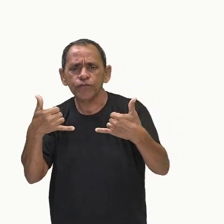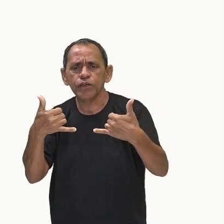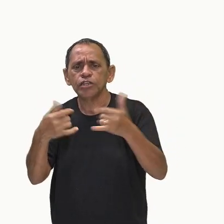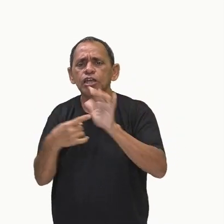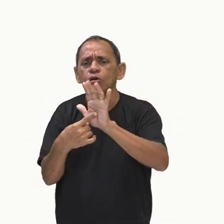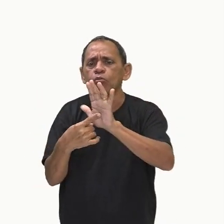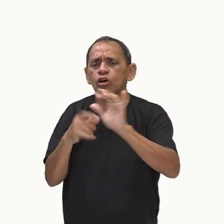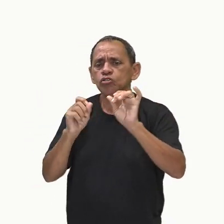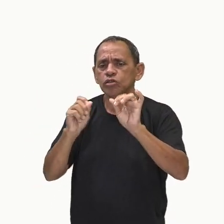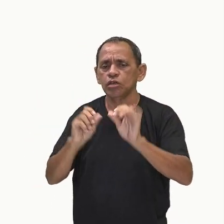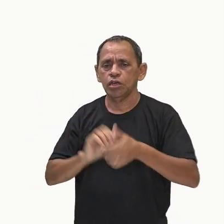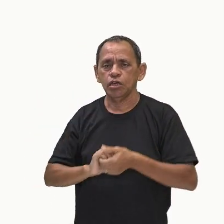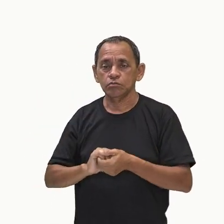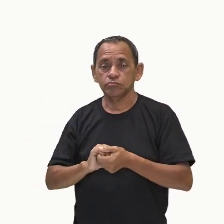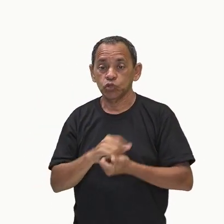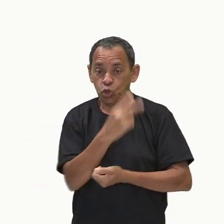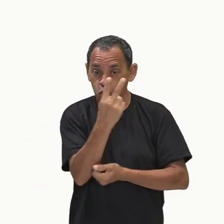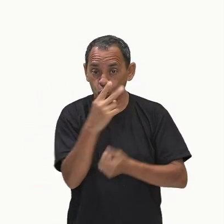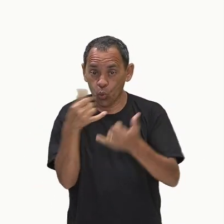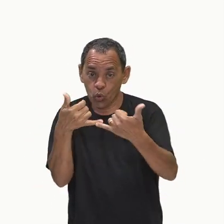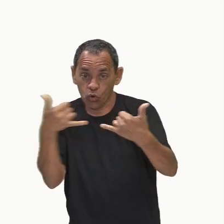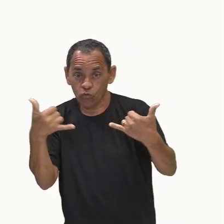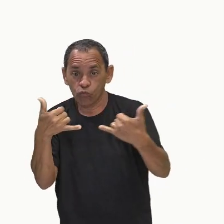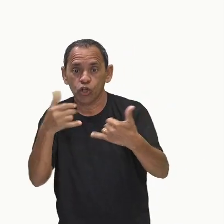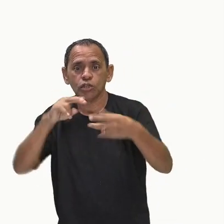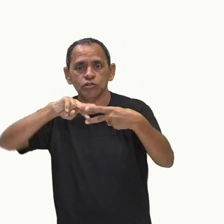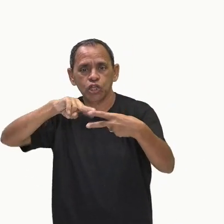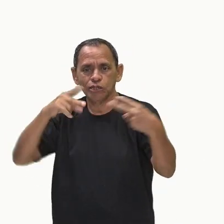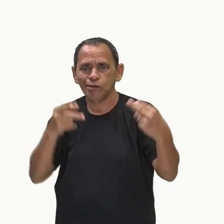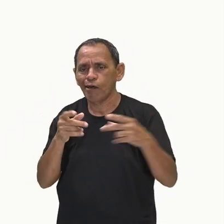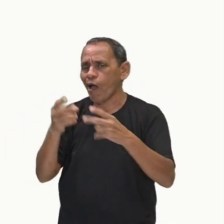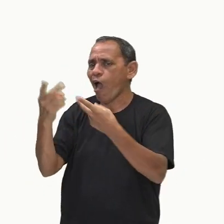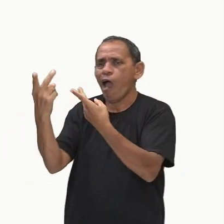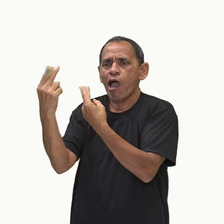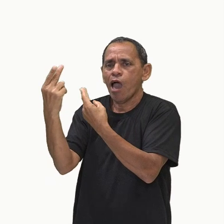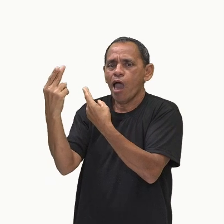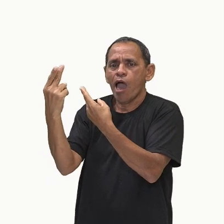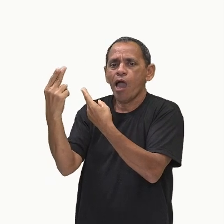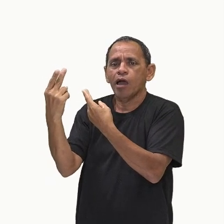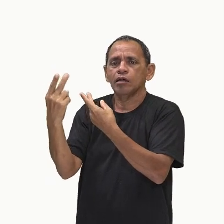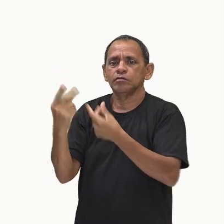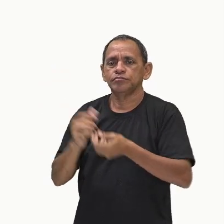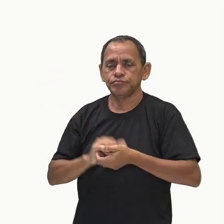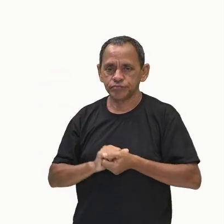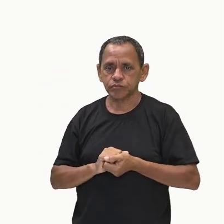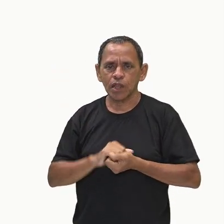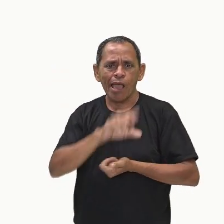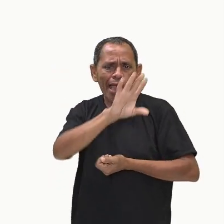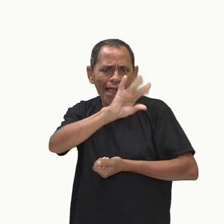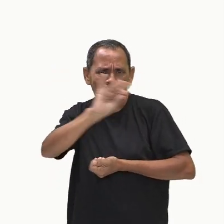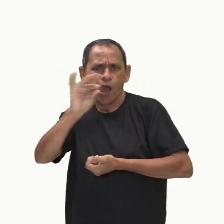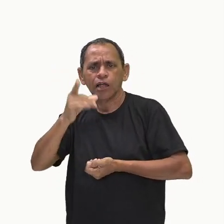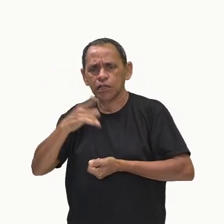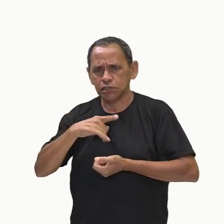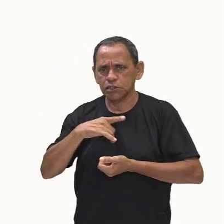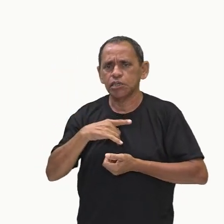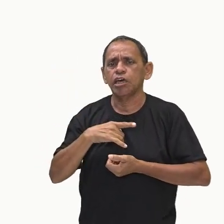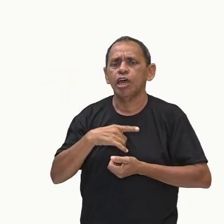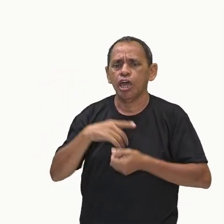duas fitas de DNA idênticas são formadas, cada uma contendo uma fita original